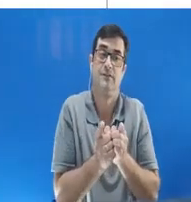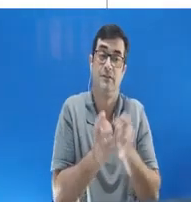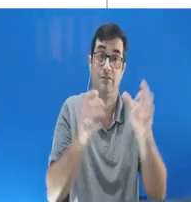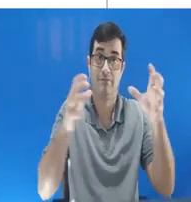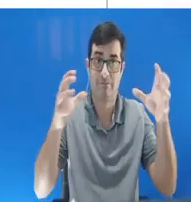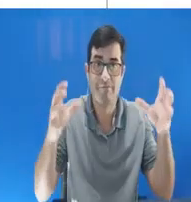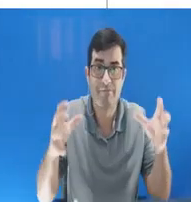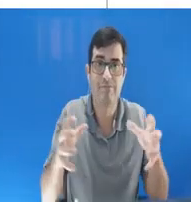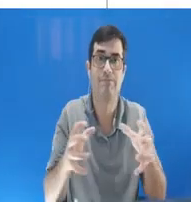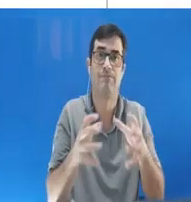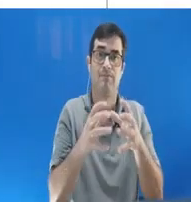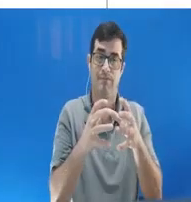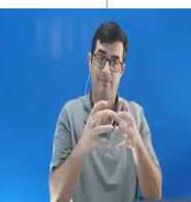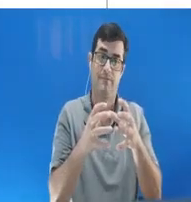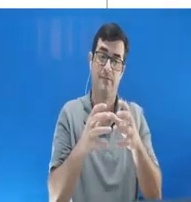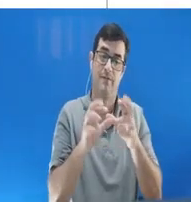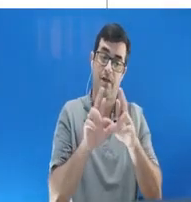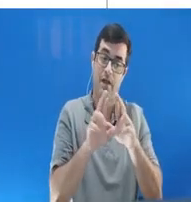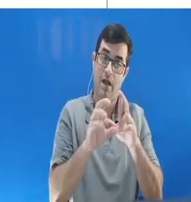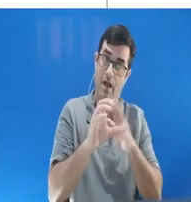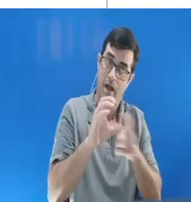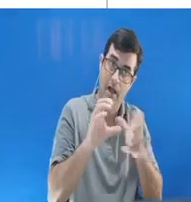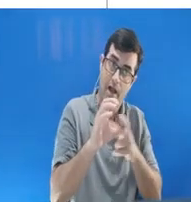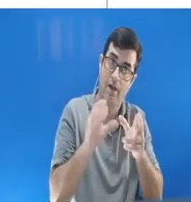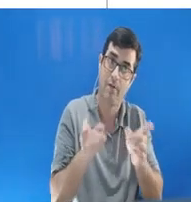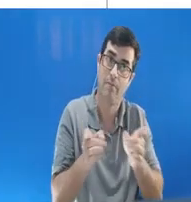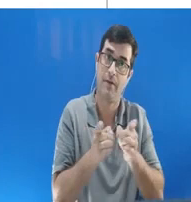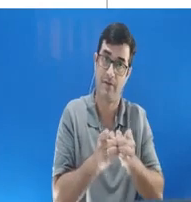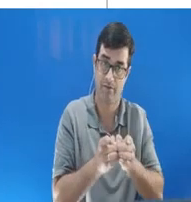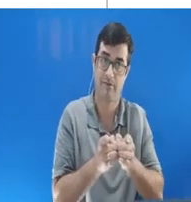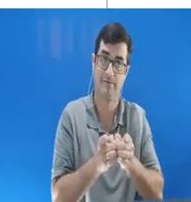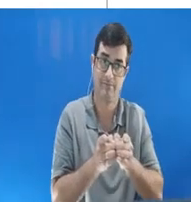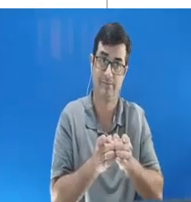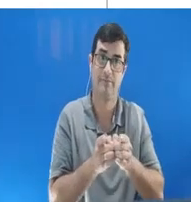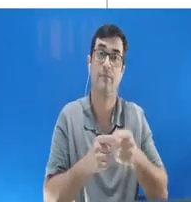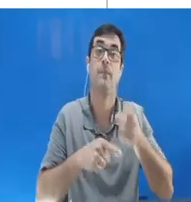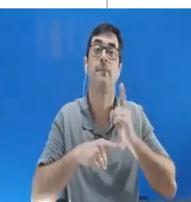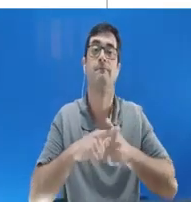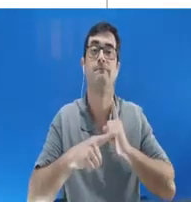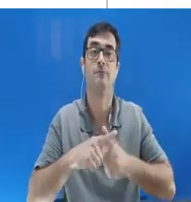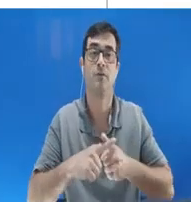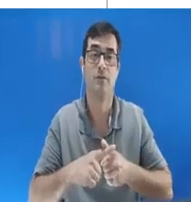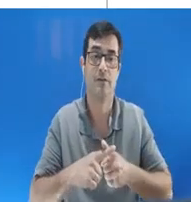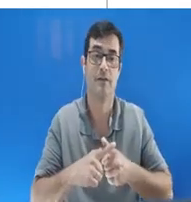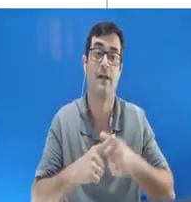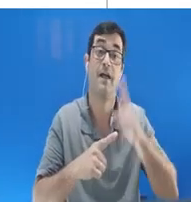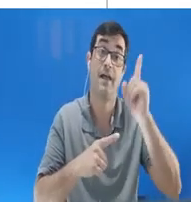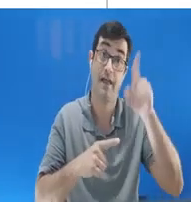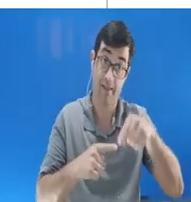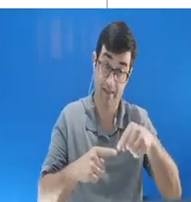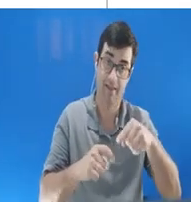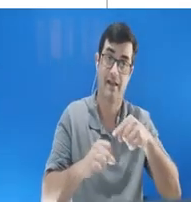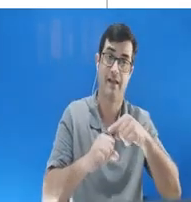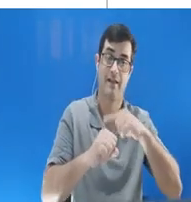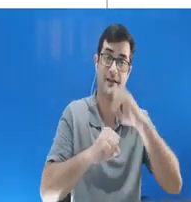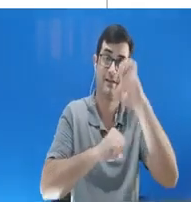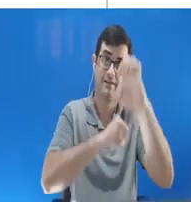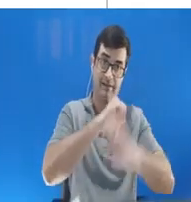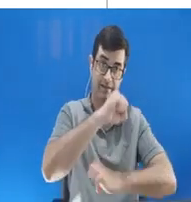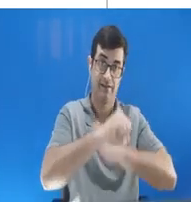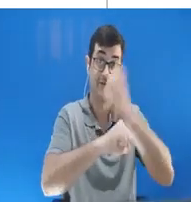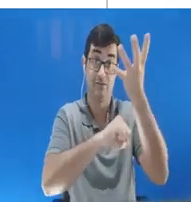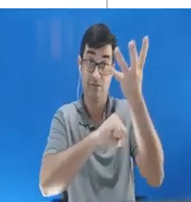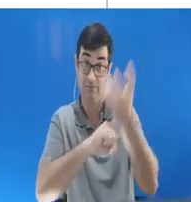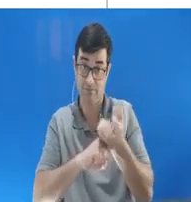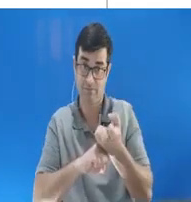Uma aproximação desse nível para próximo do núcleo. E isso se deve à carga nuclear efetiva. E o